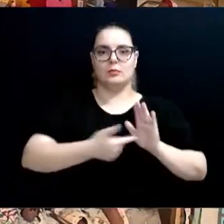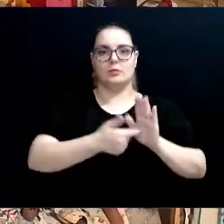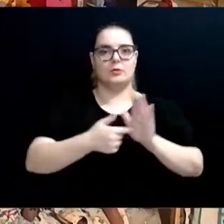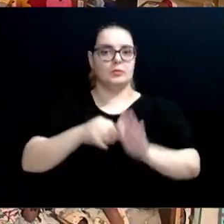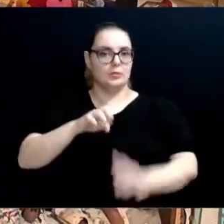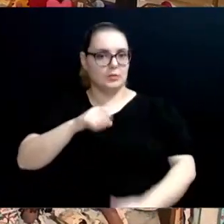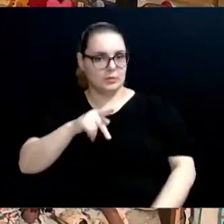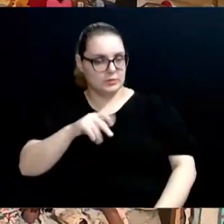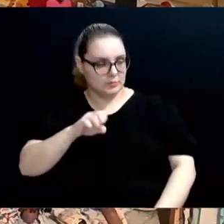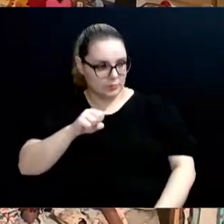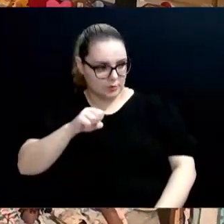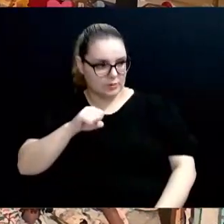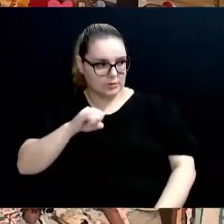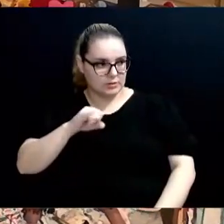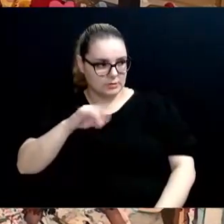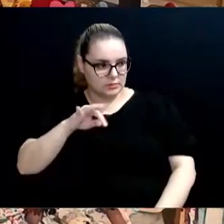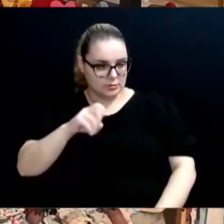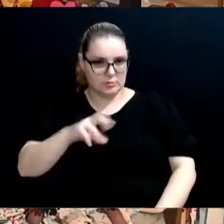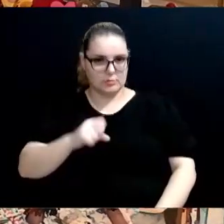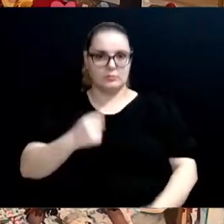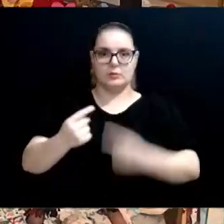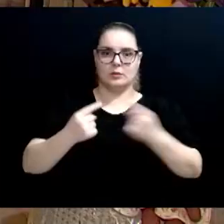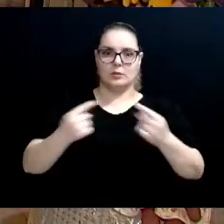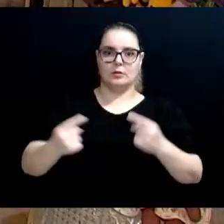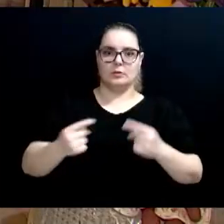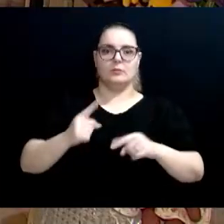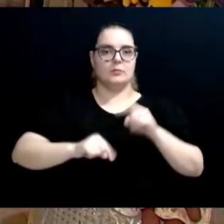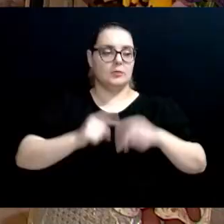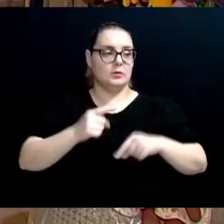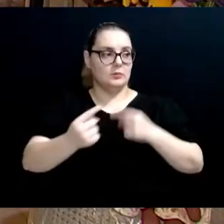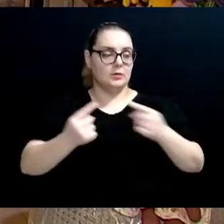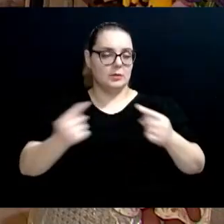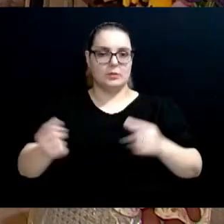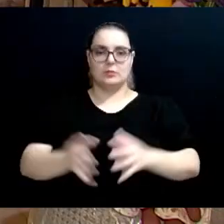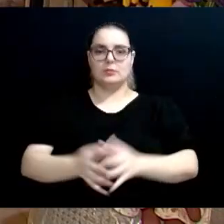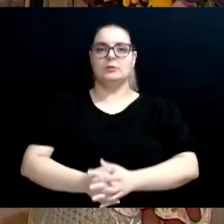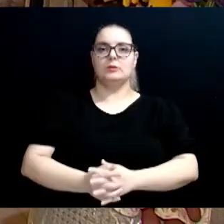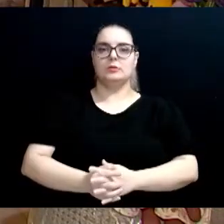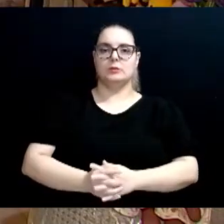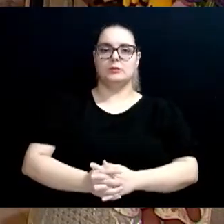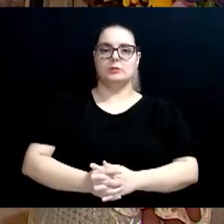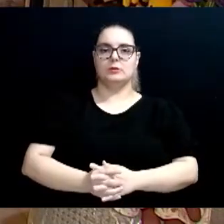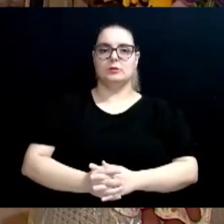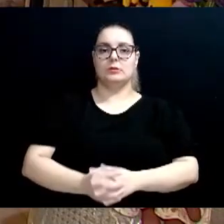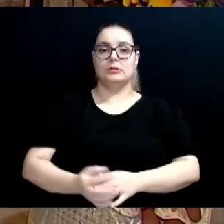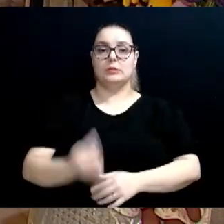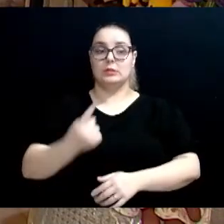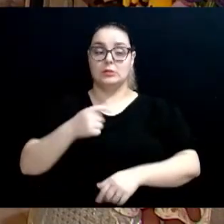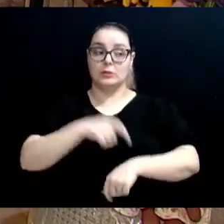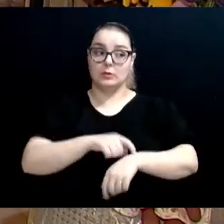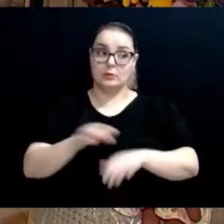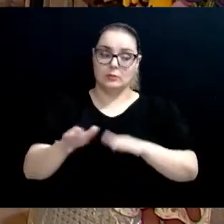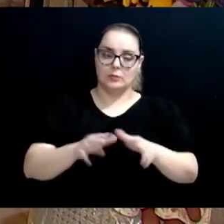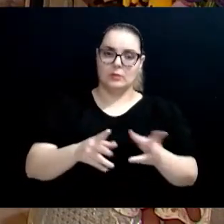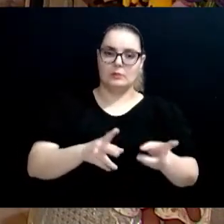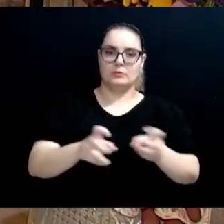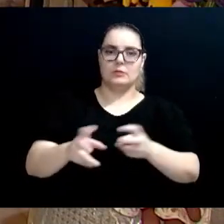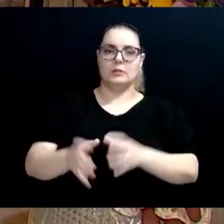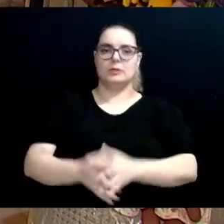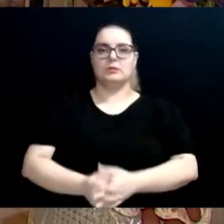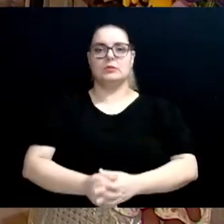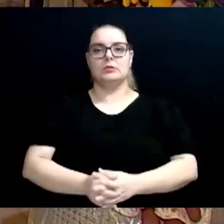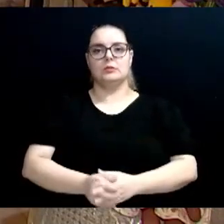gente, ele vem por causa dos nossos expositores, eles vêm especificamente por causa de cada um deles. E em